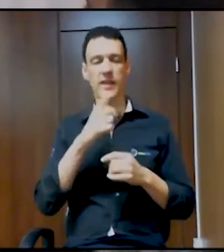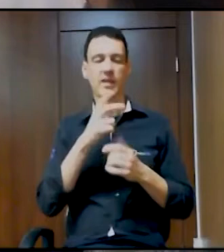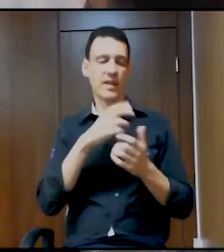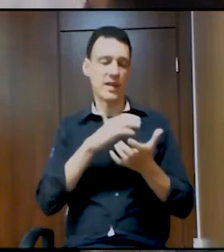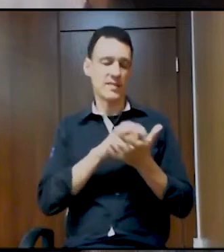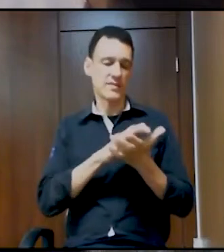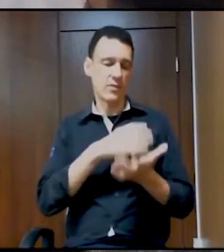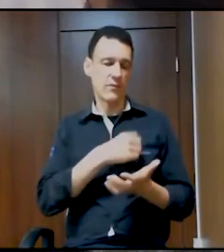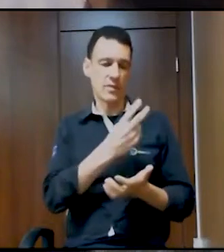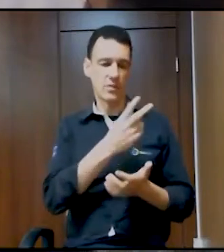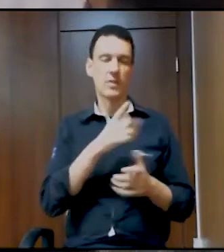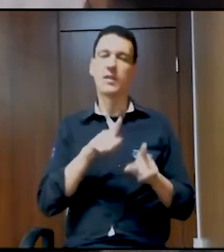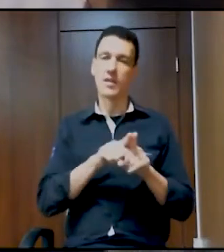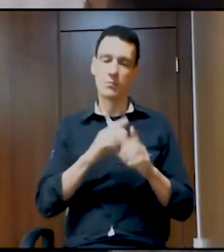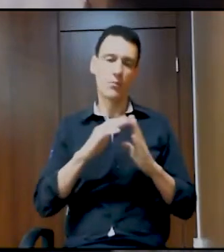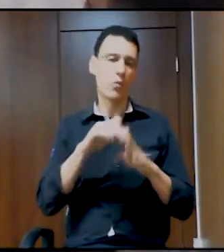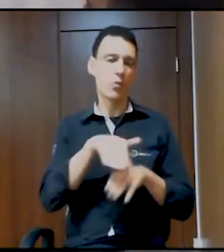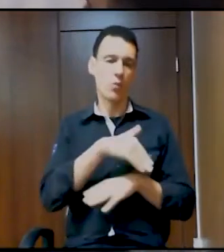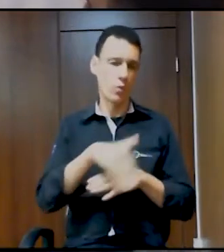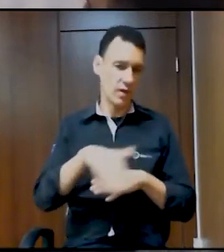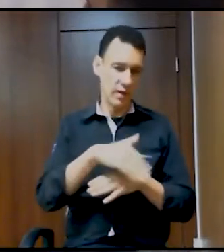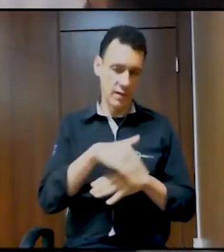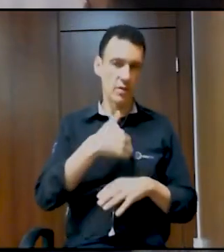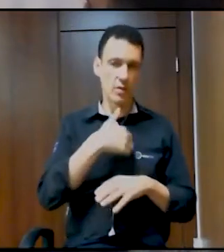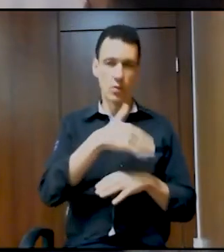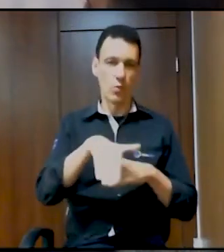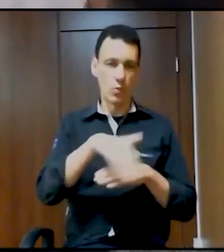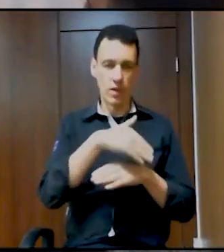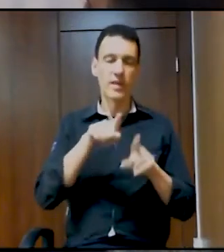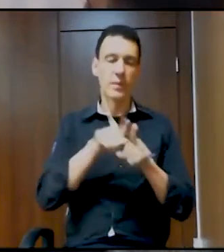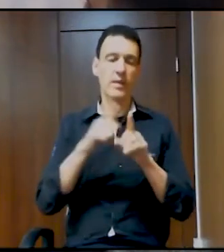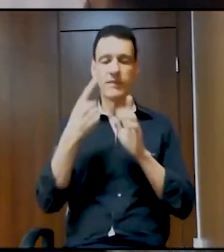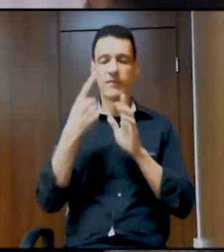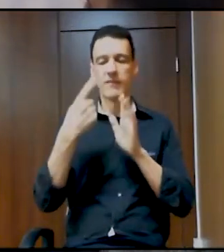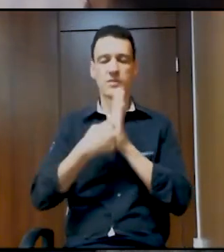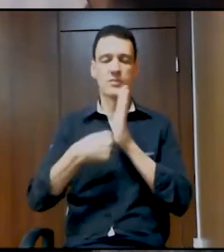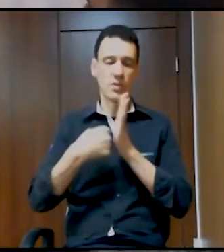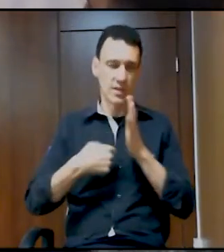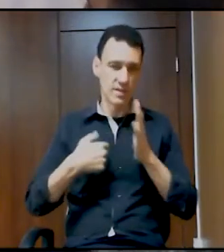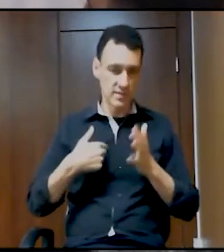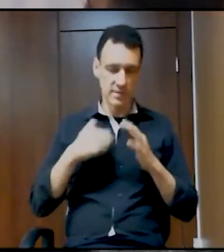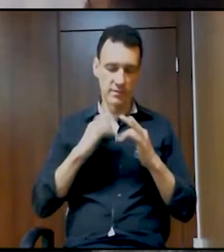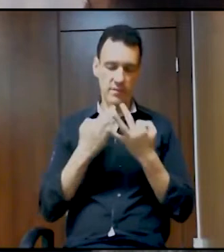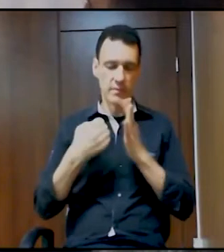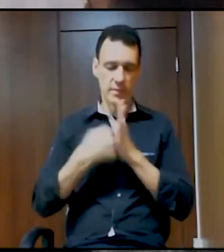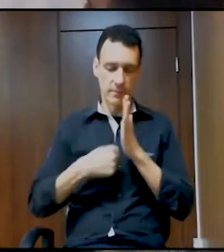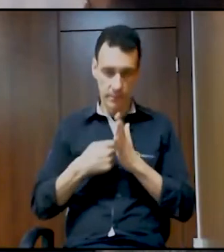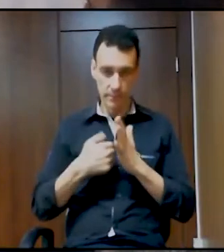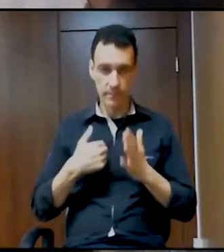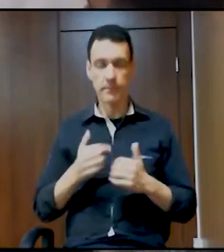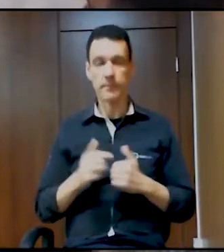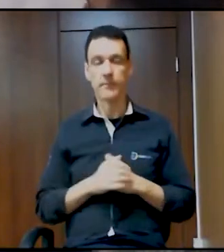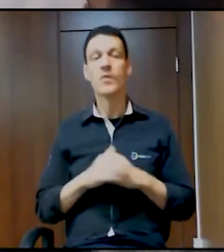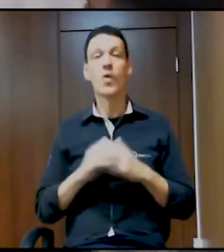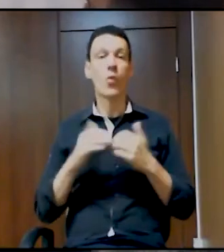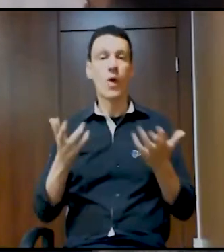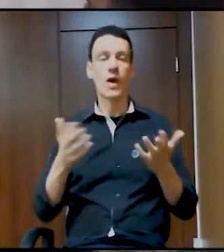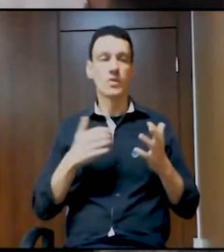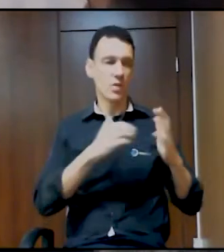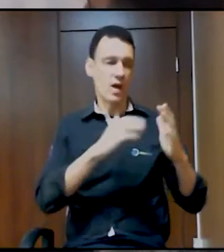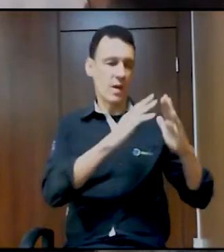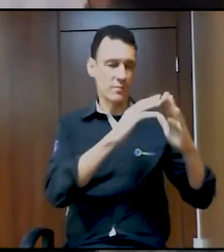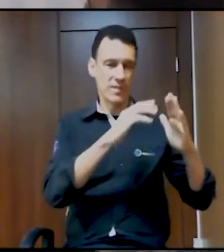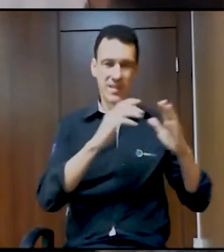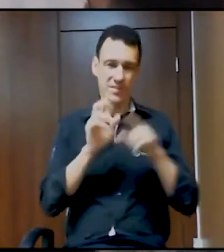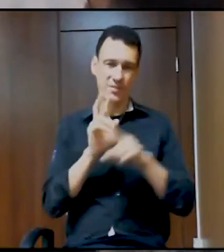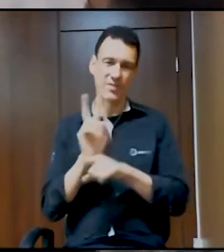pessoa de situação de rua, vítima de violência doméstica. Quando eu saí do abrigo, por